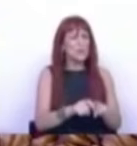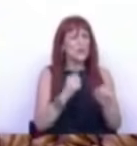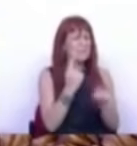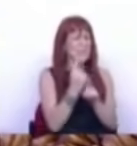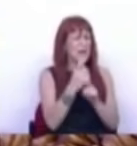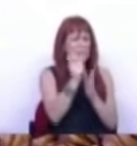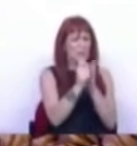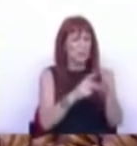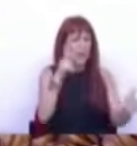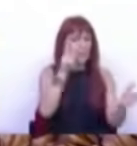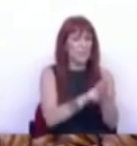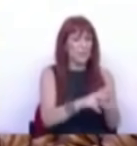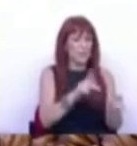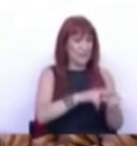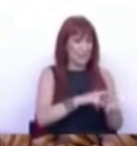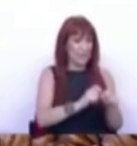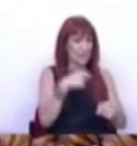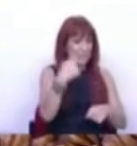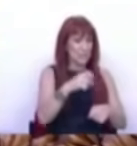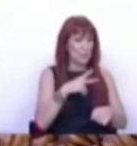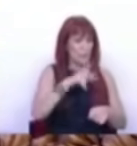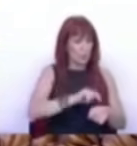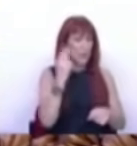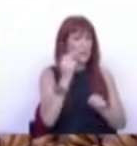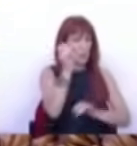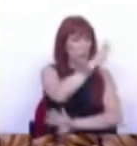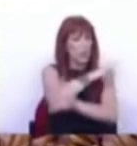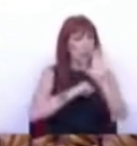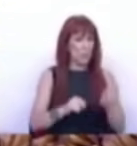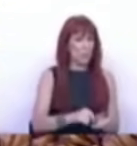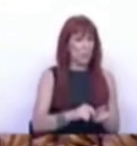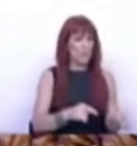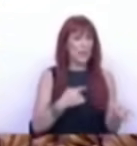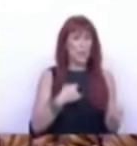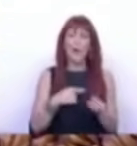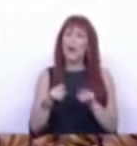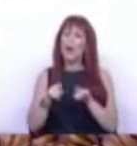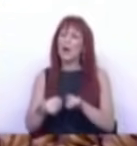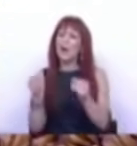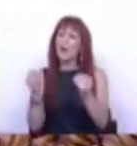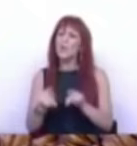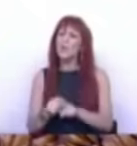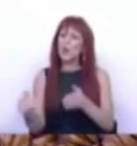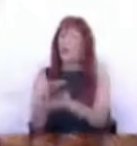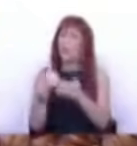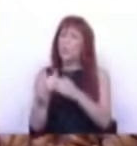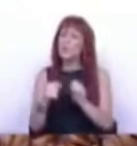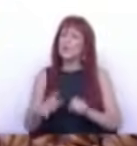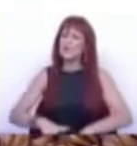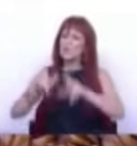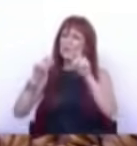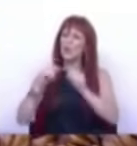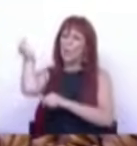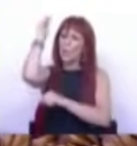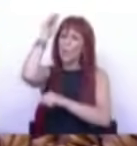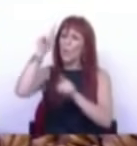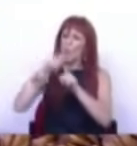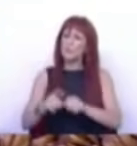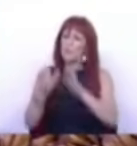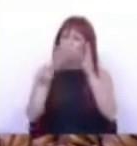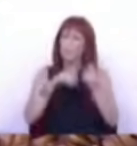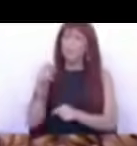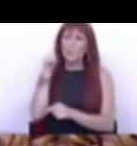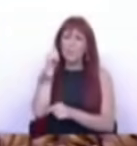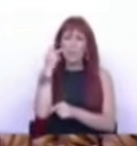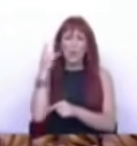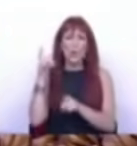critérios aprovados durante a presidência portuguesa da União Europeia para desviar os recursos do desenvolvimento rural e da produção